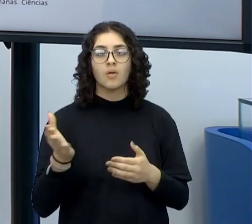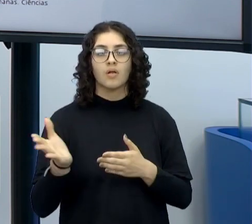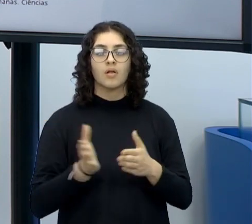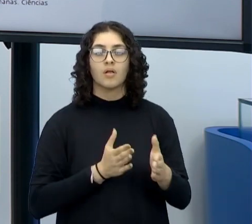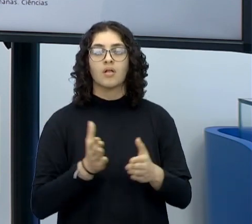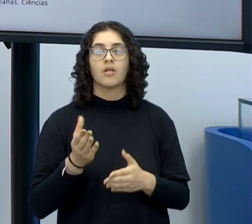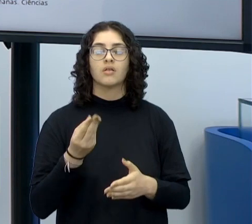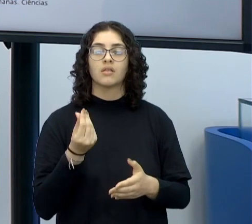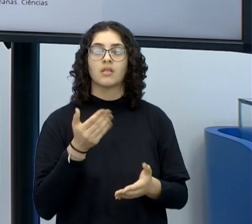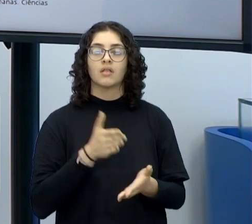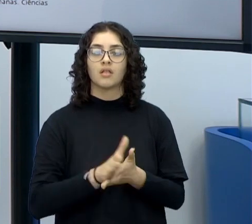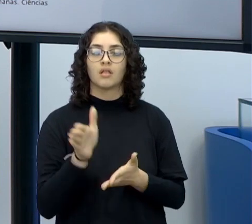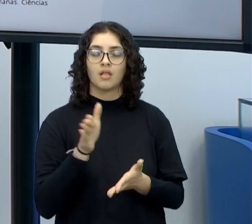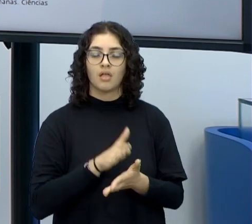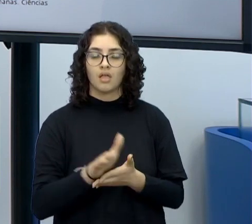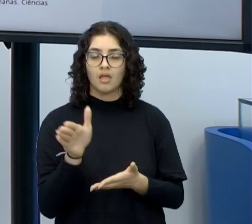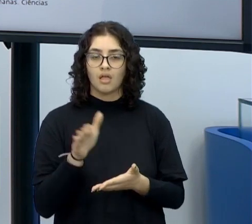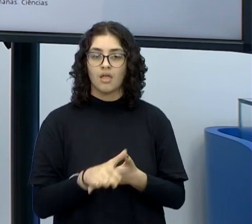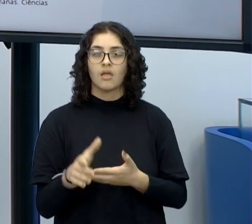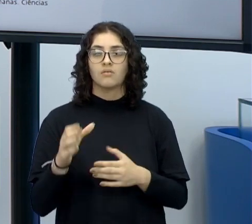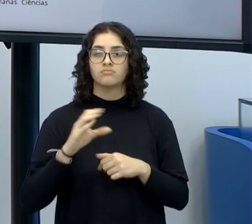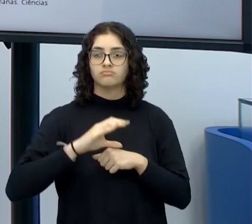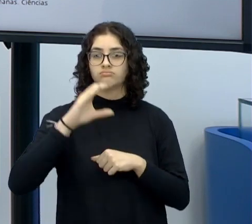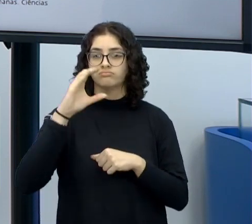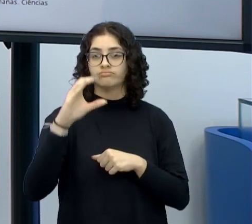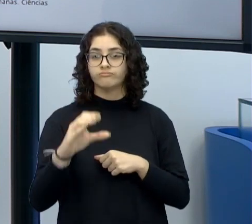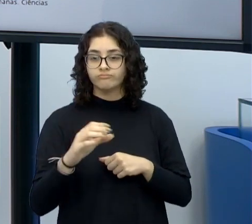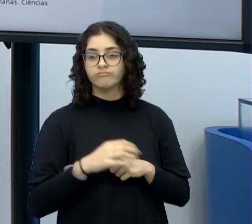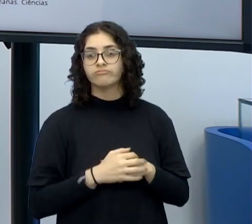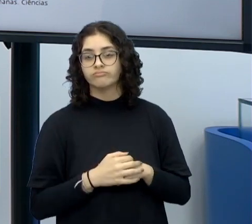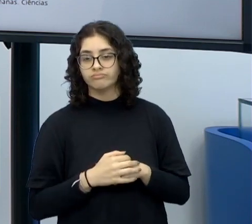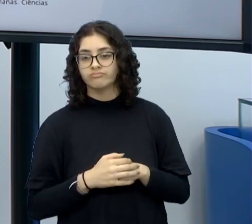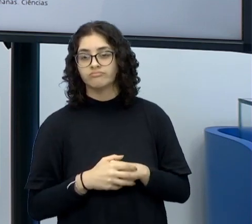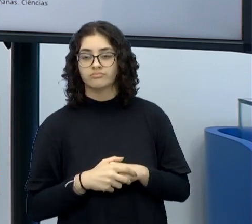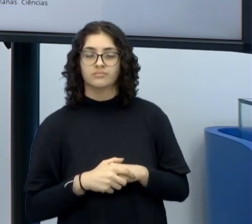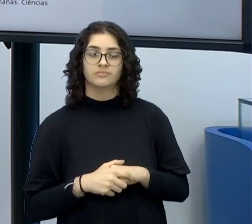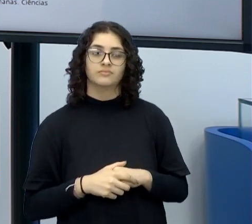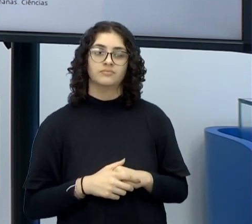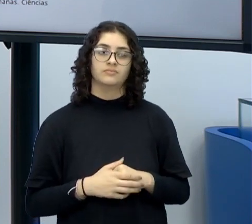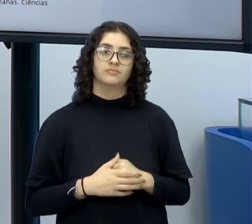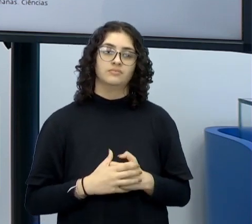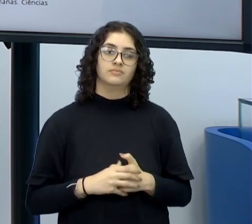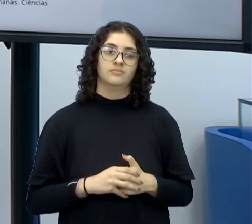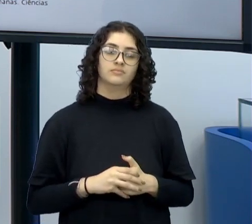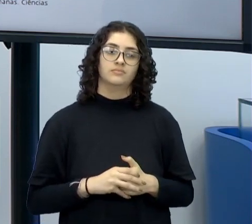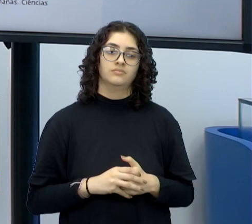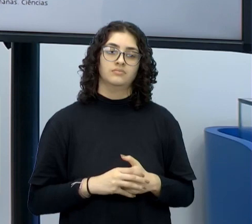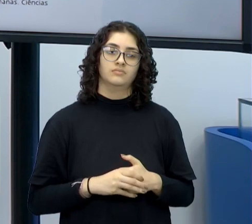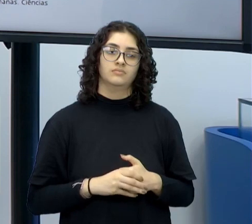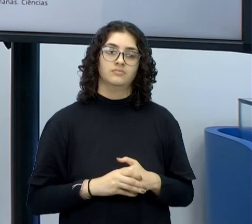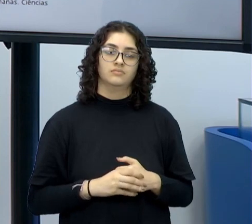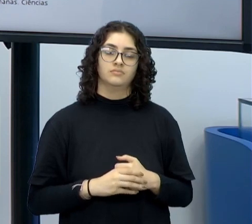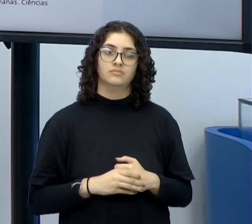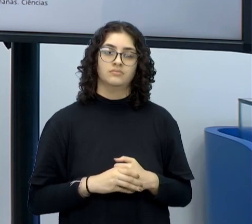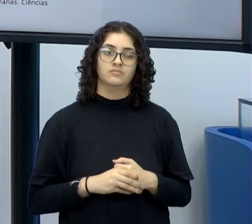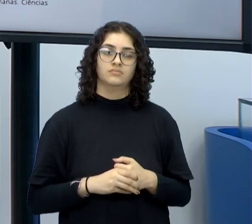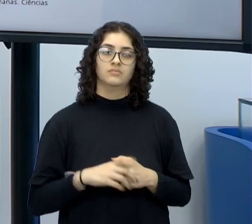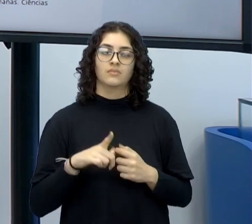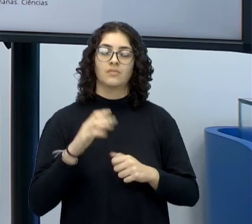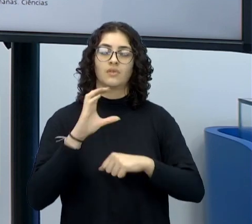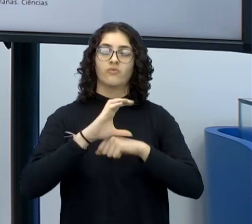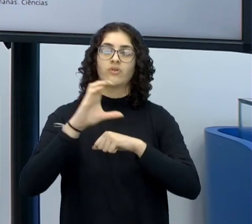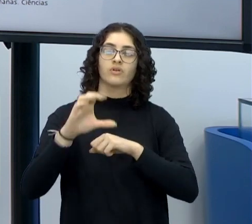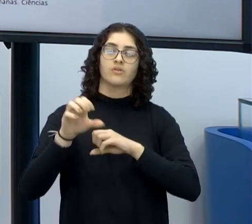valores gastos, vamos pensar assim, investidos, na verdade, que nós o termo mais adequado, né? Investidos na educação,